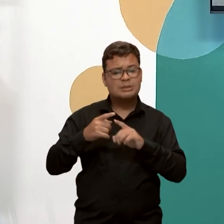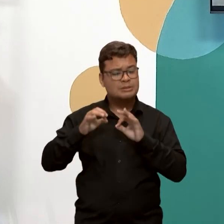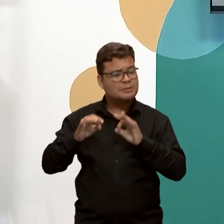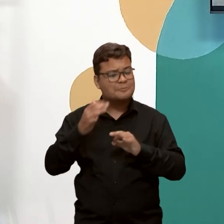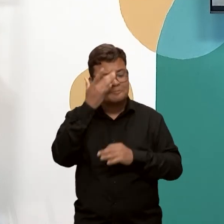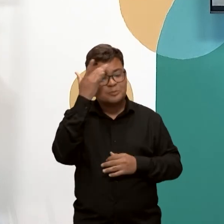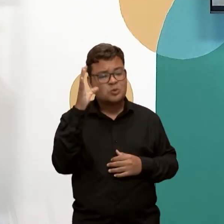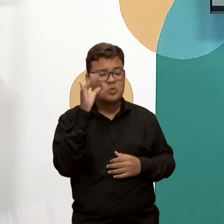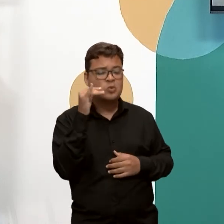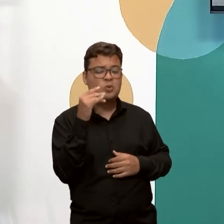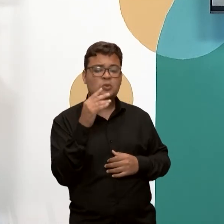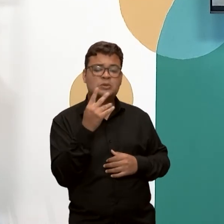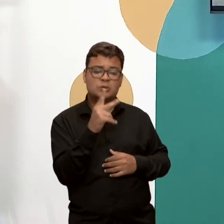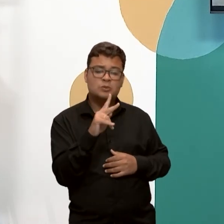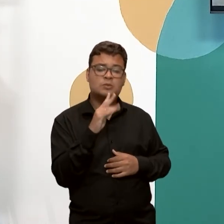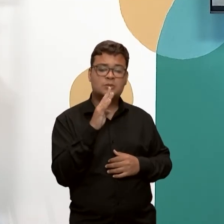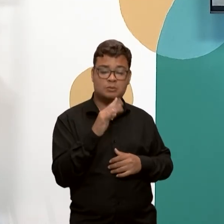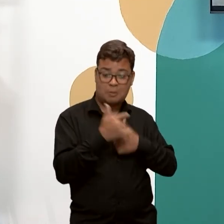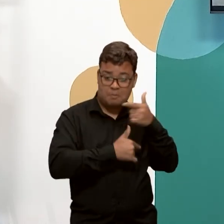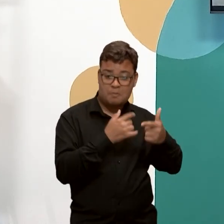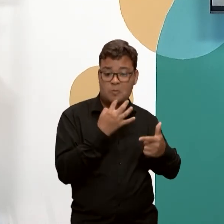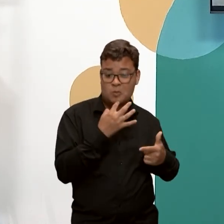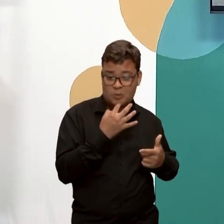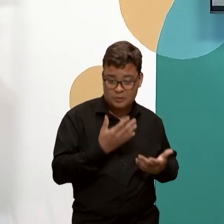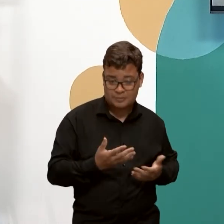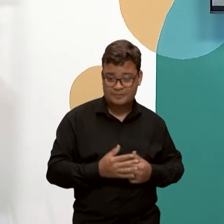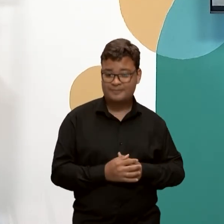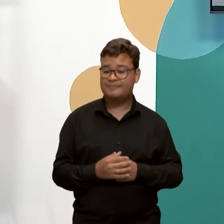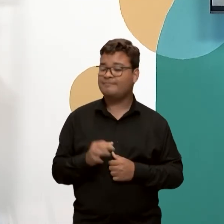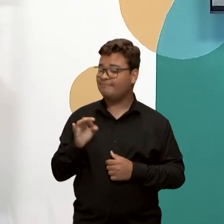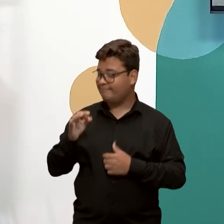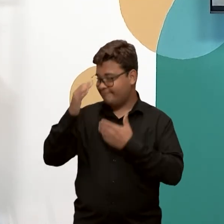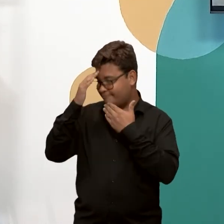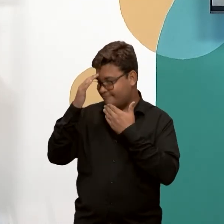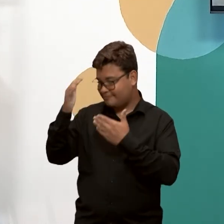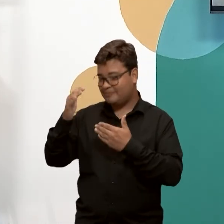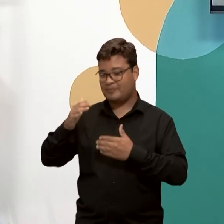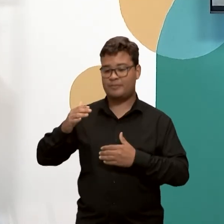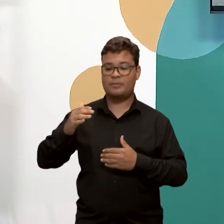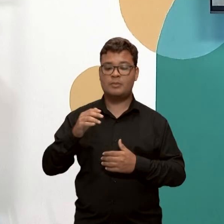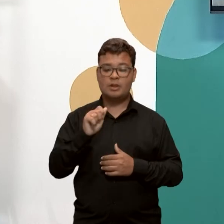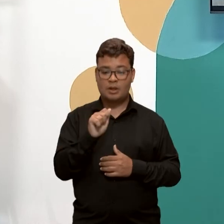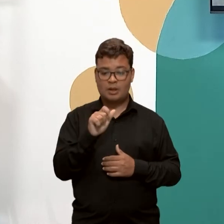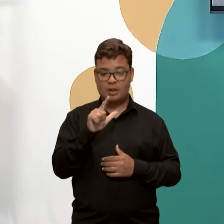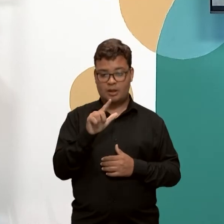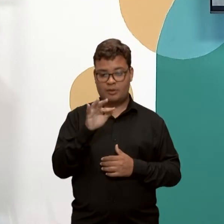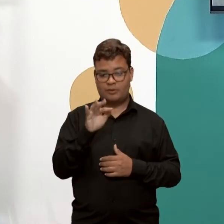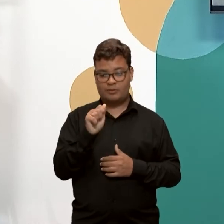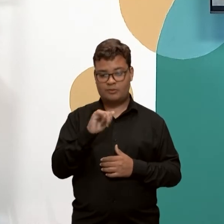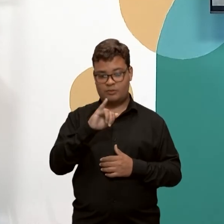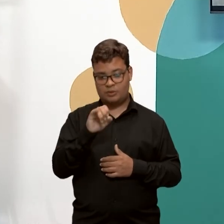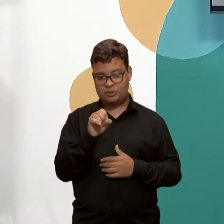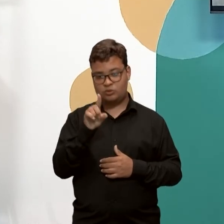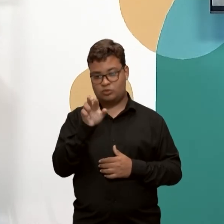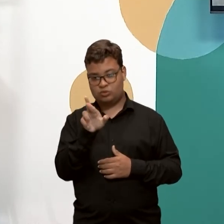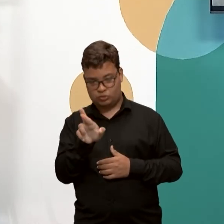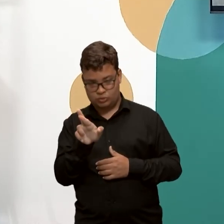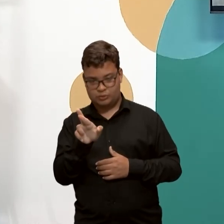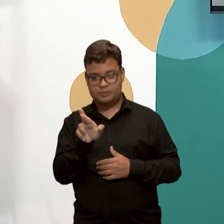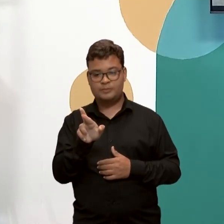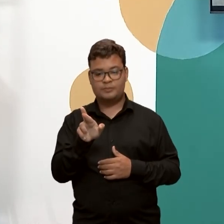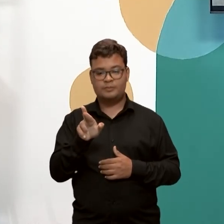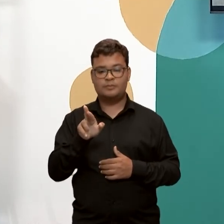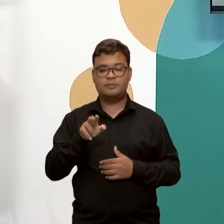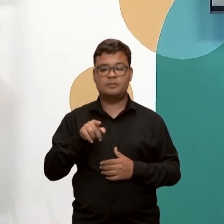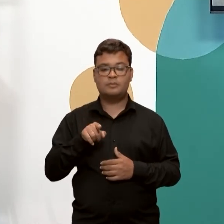para conhecer o seu trabalho. Com certeza, muito obrigado, eu que agradeço. E é Alfajor, com acento agudo no último O, né, é o